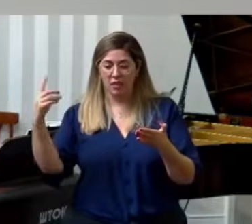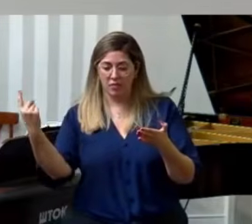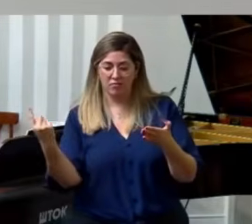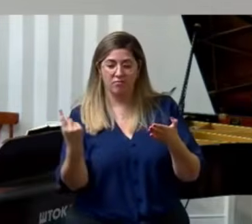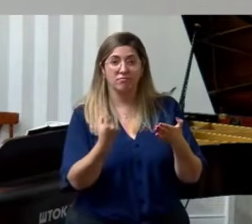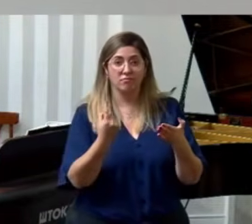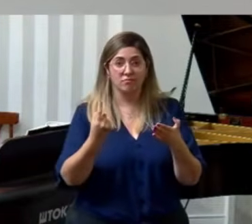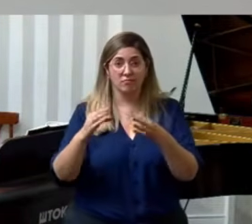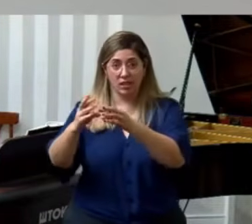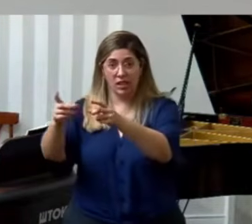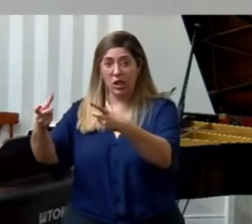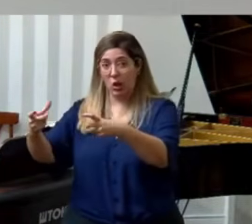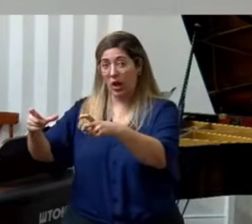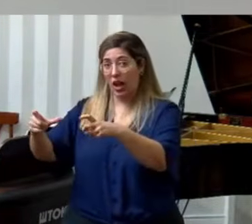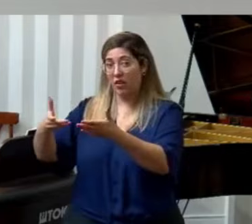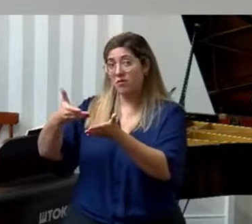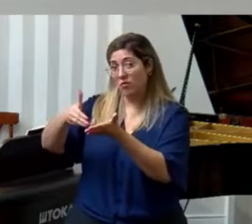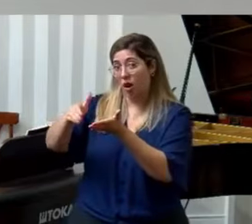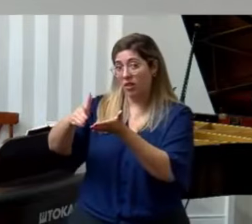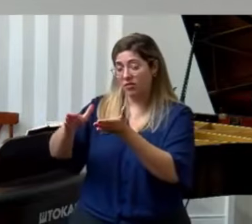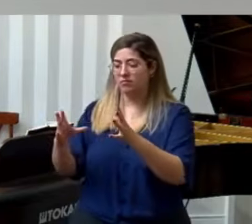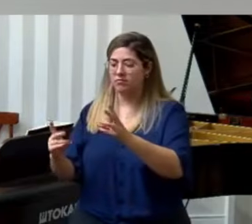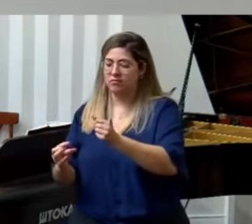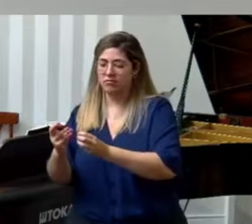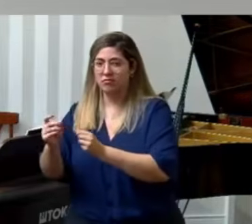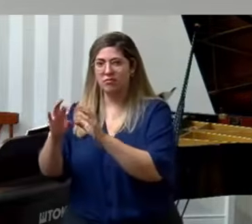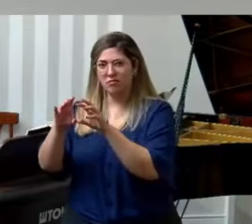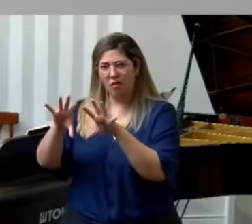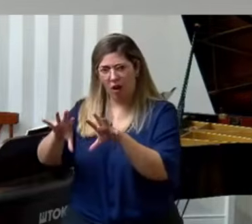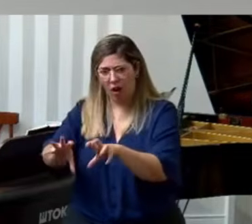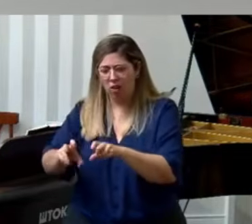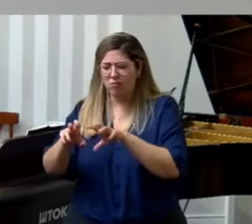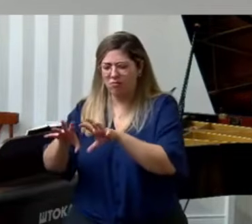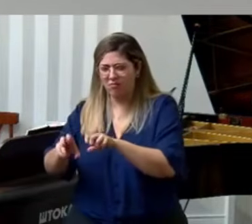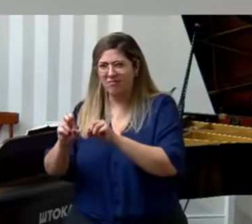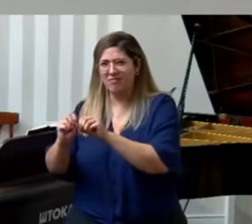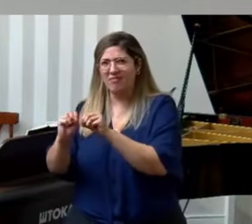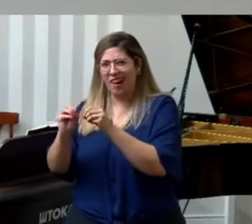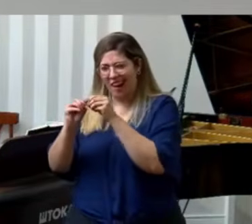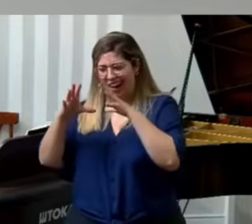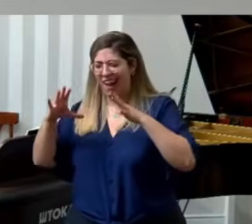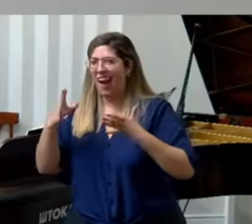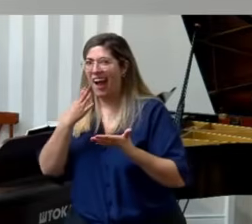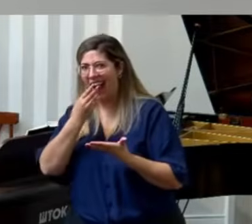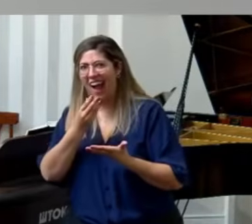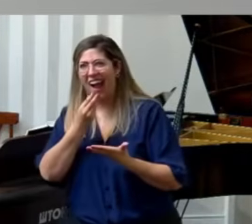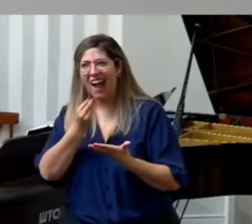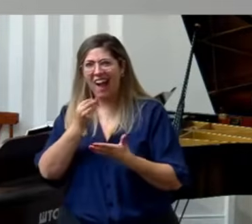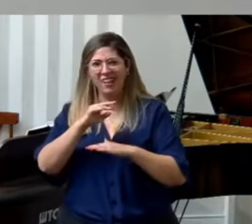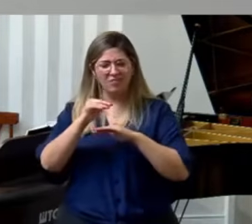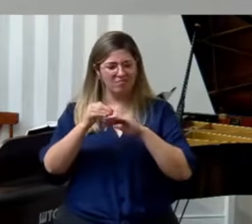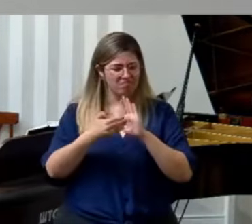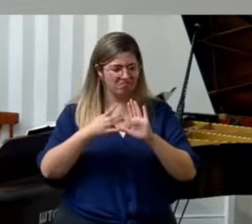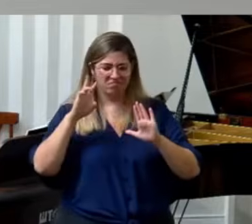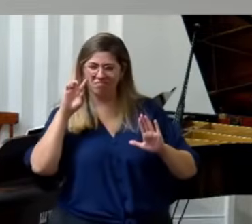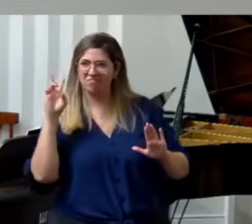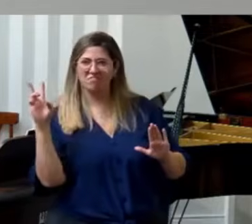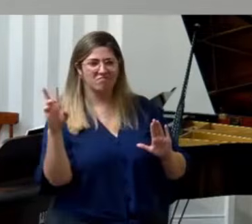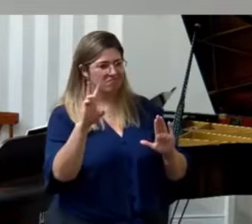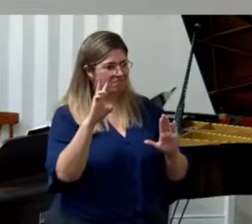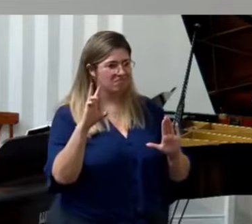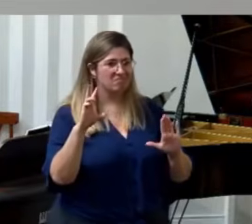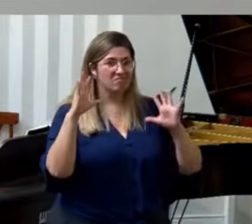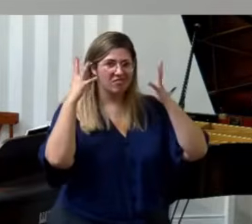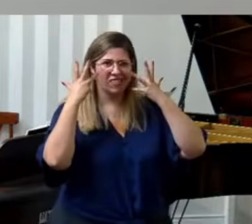formado fora dele. E quando Adão foi formado fora dele, foi no momento em que o Senhor olhou para toda a sua criação